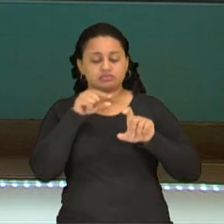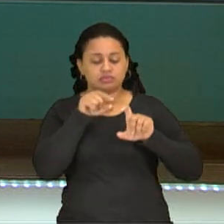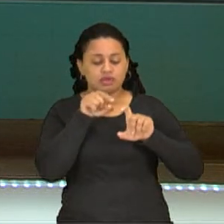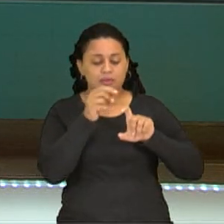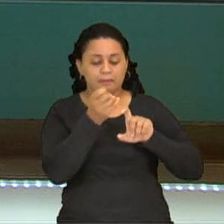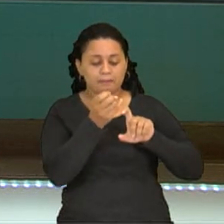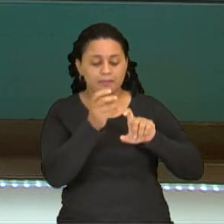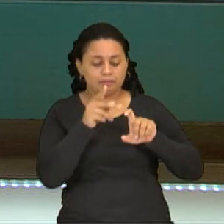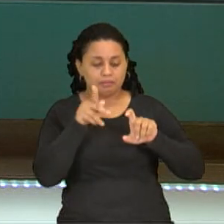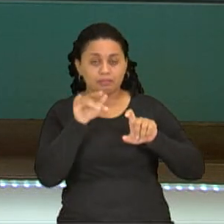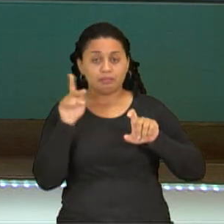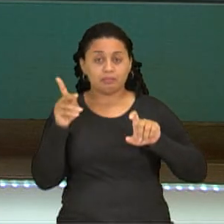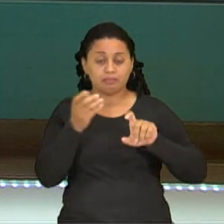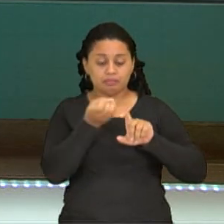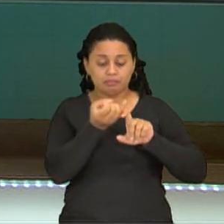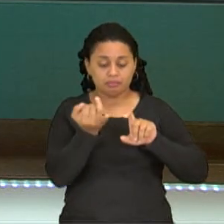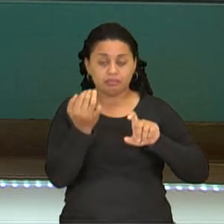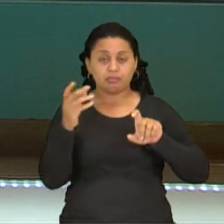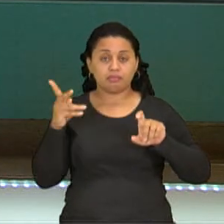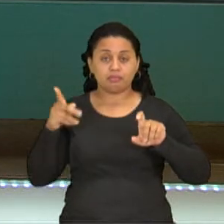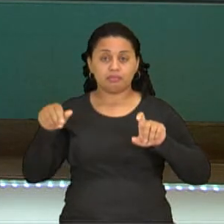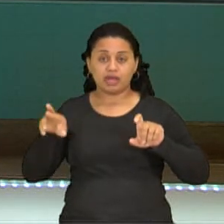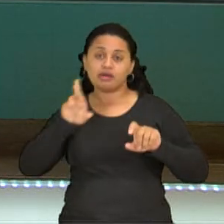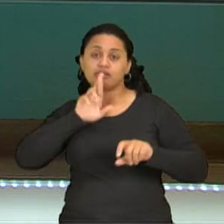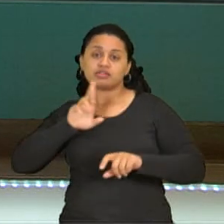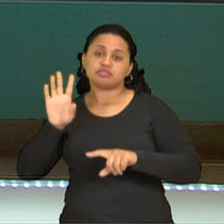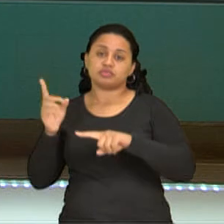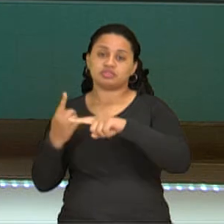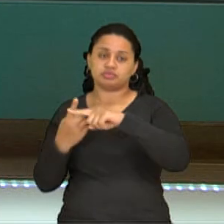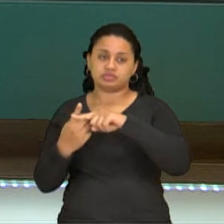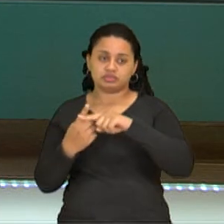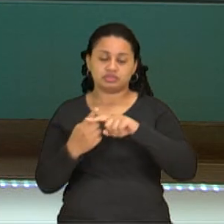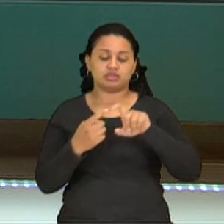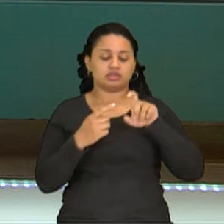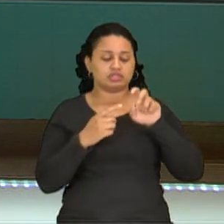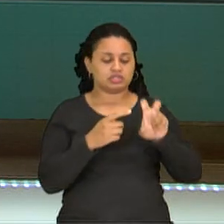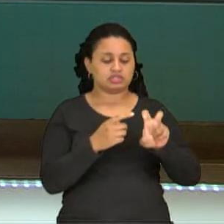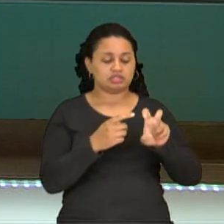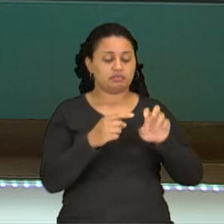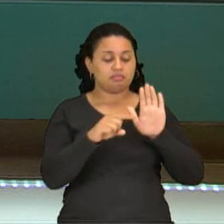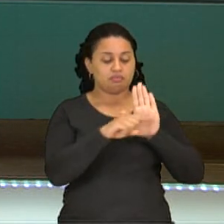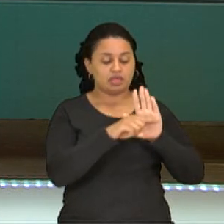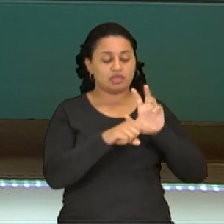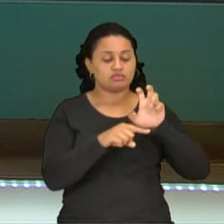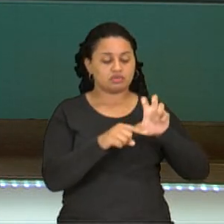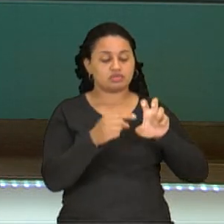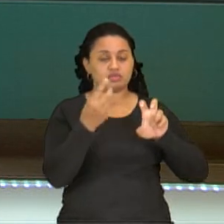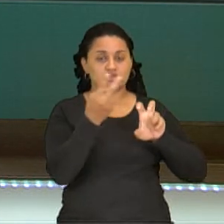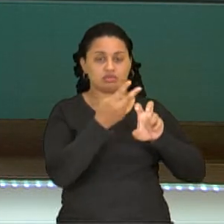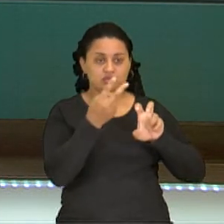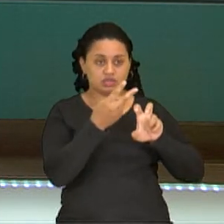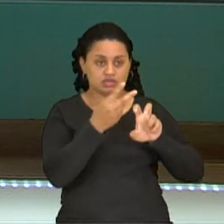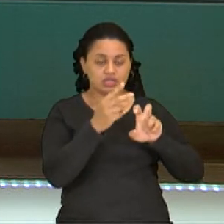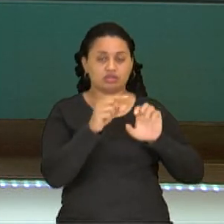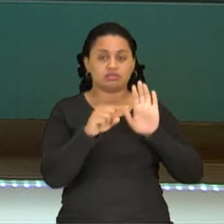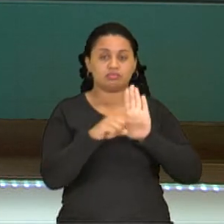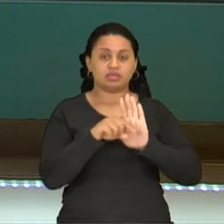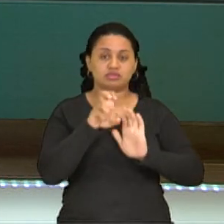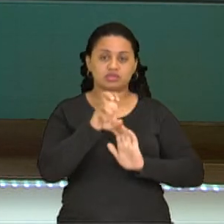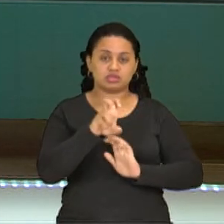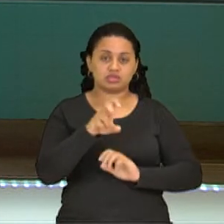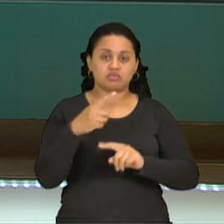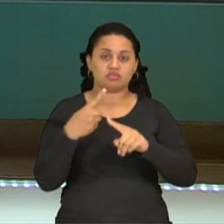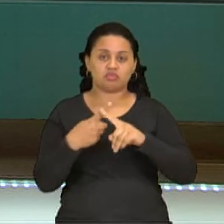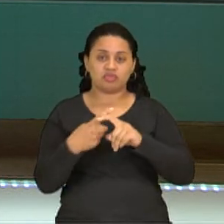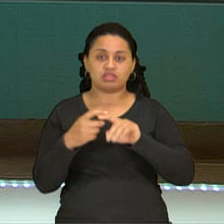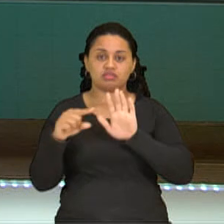par, resultado positivo. Olha lá, menos 5 elevado ao quadrado. Menos 5 vezes menos 5,